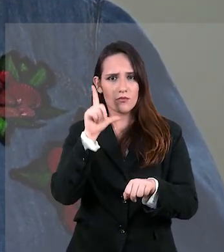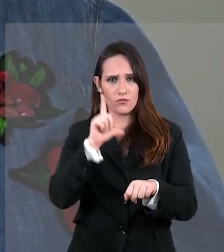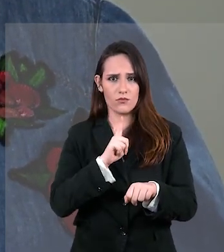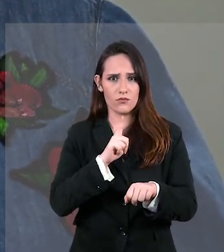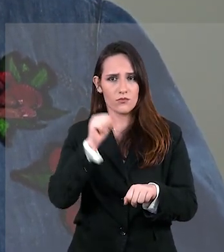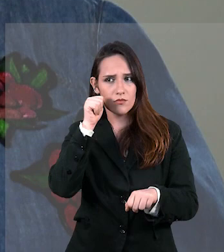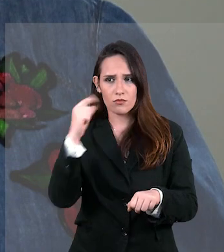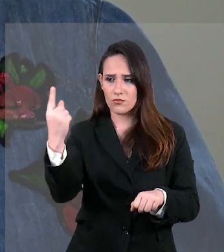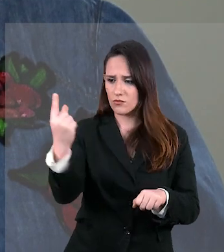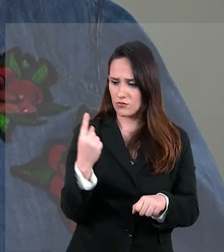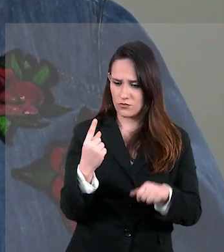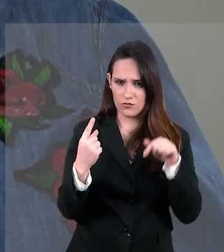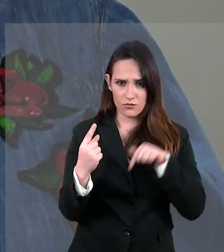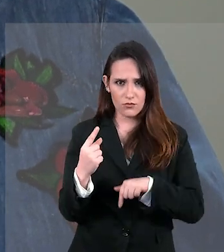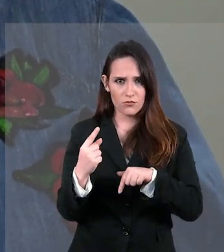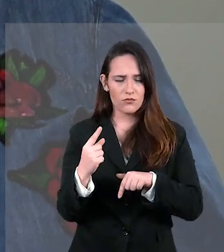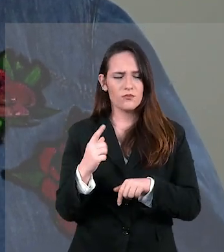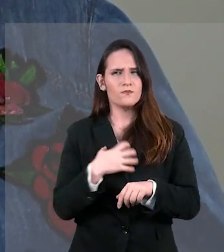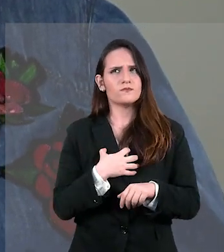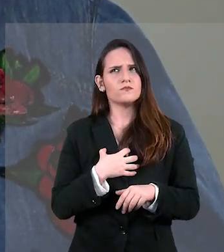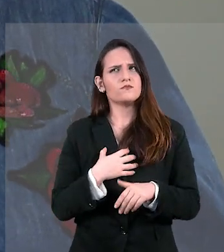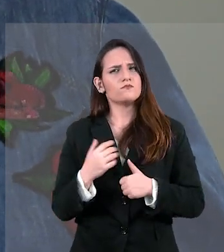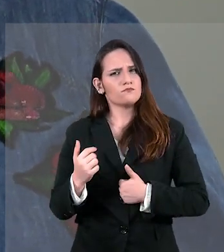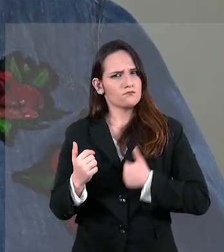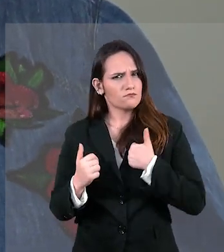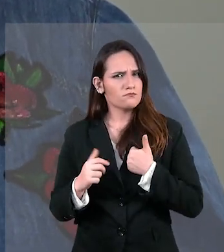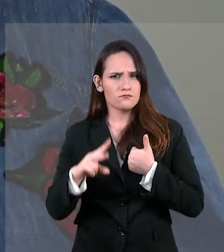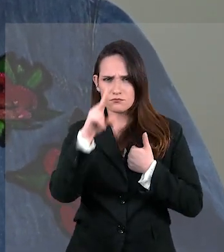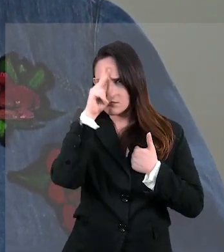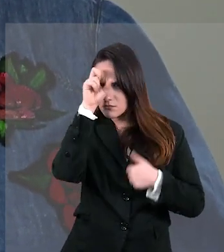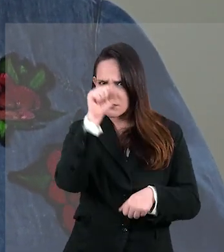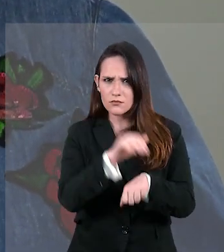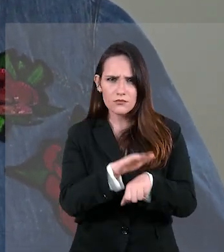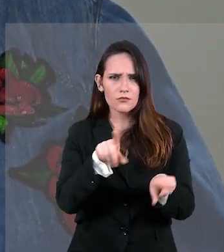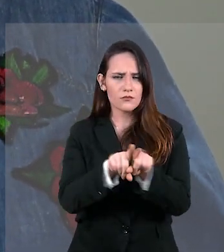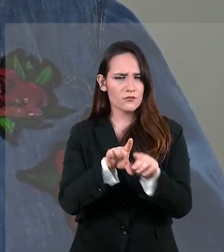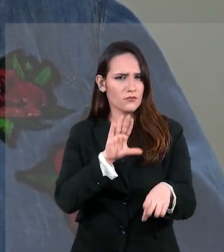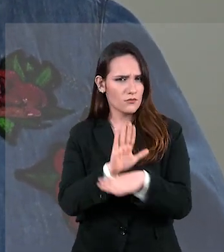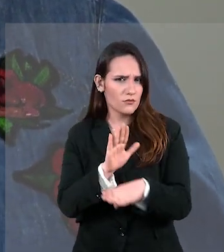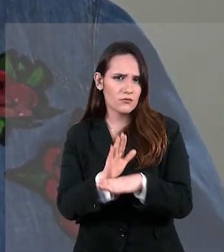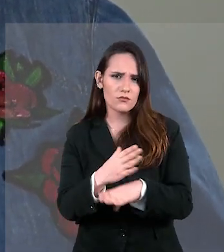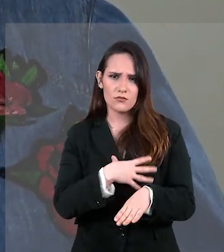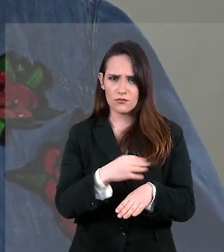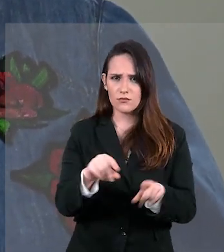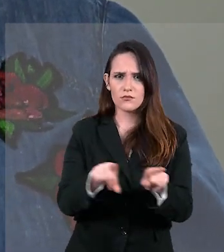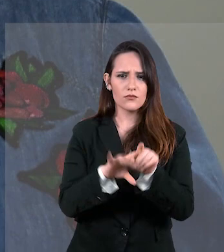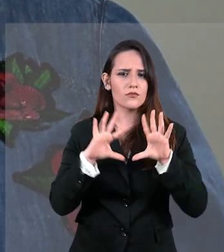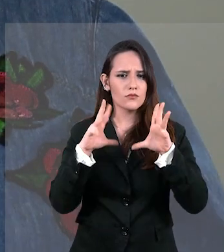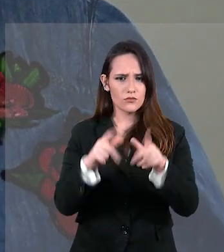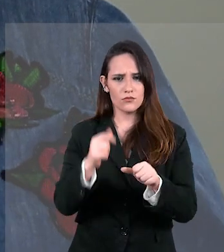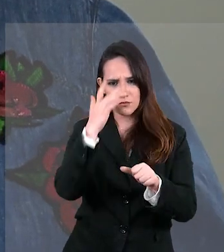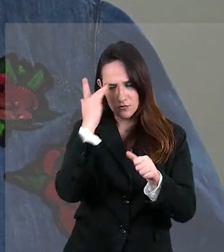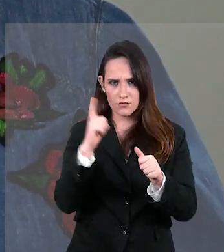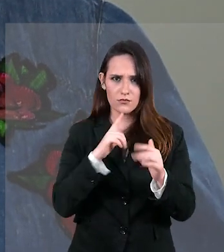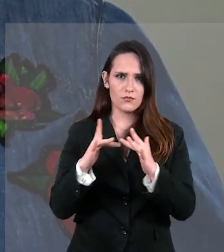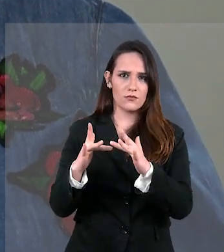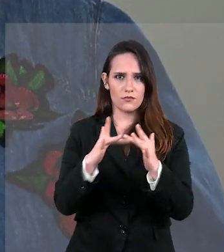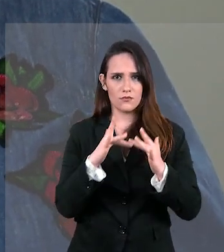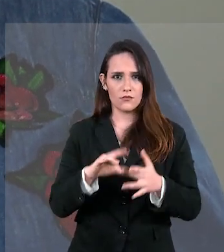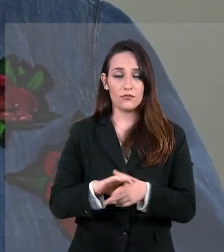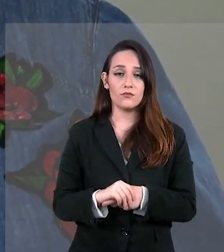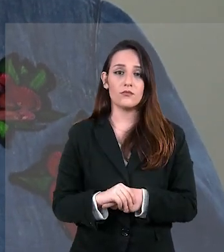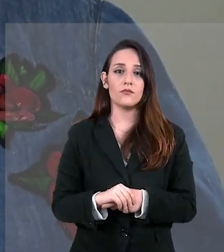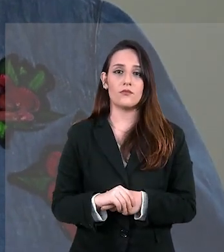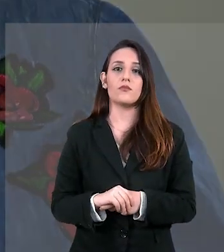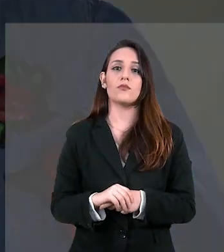vai fortalecer ela mesma, ela vai fortalecer os seus filhos, vai fortalecer todas as demais pessoas que estejam ao